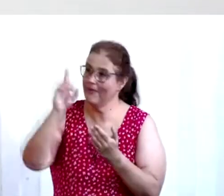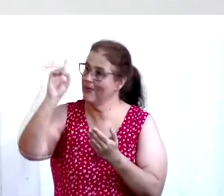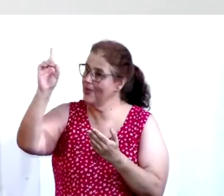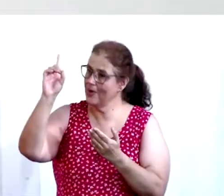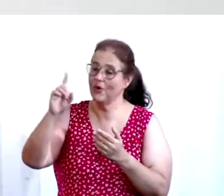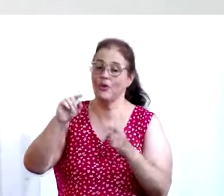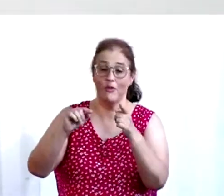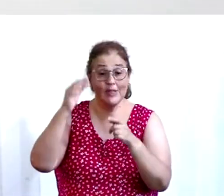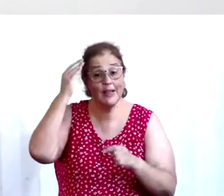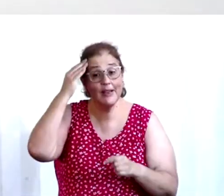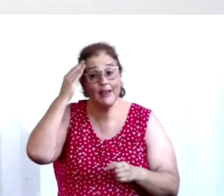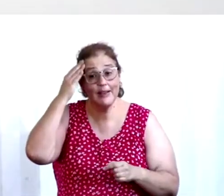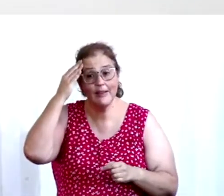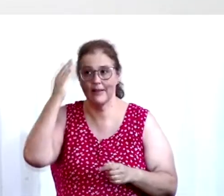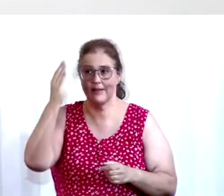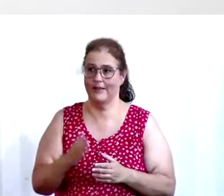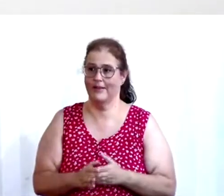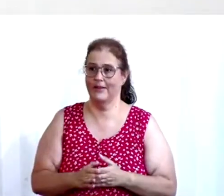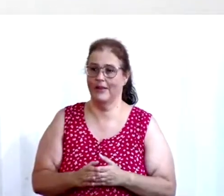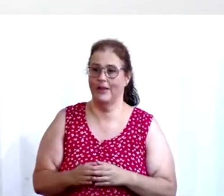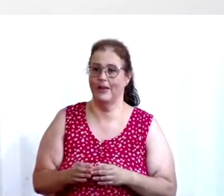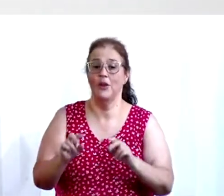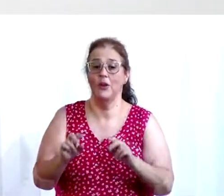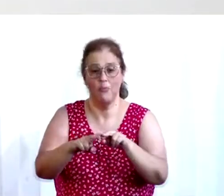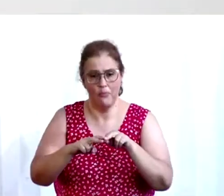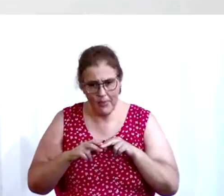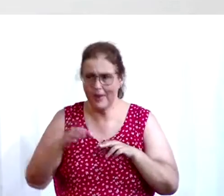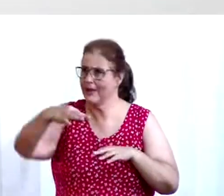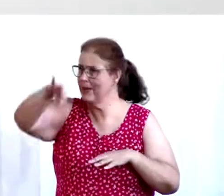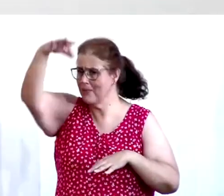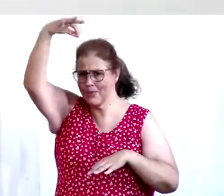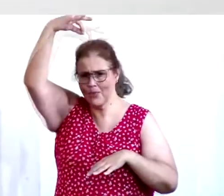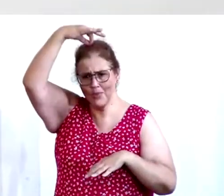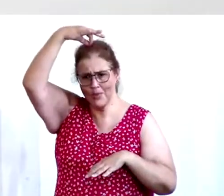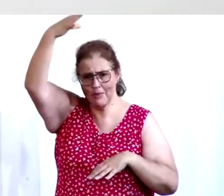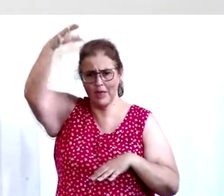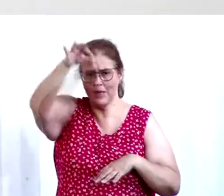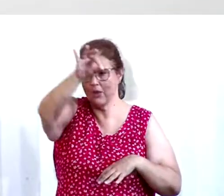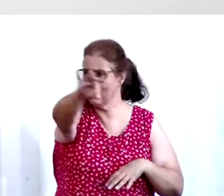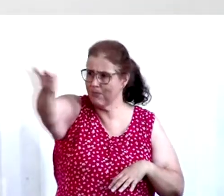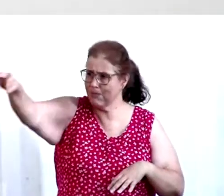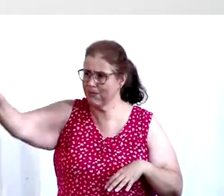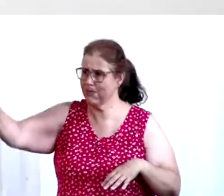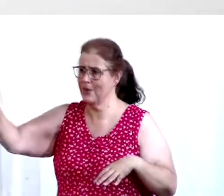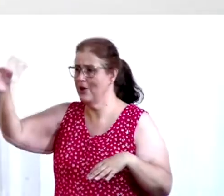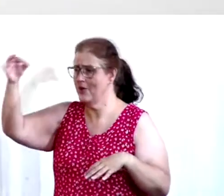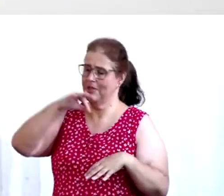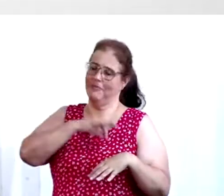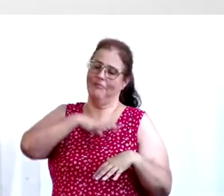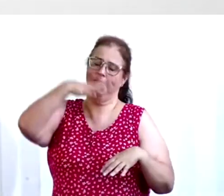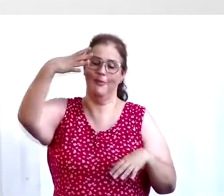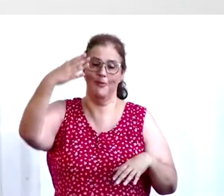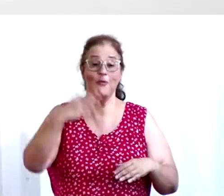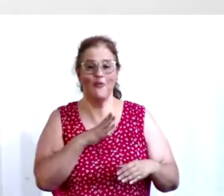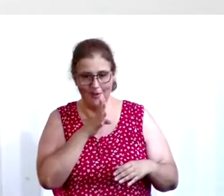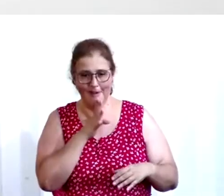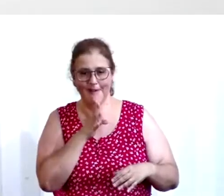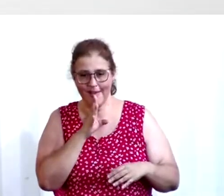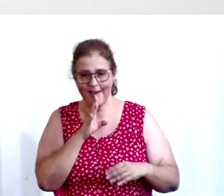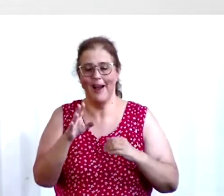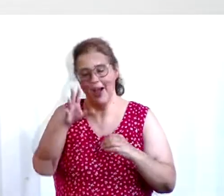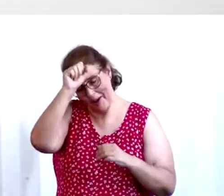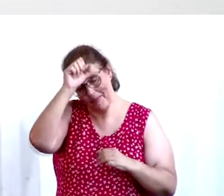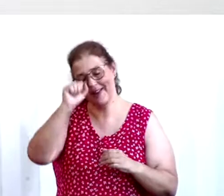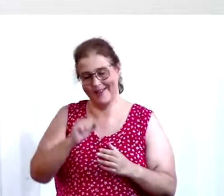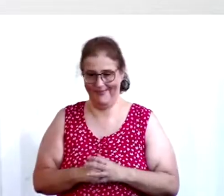você entender, pelo que o Espírito Santo iluminar o seu entendimento, você vai entender as coisas que nós adultos